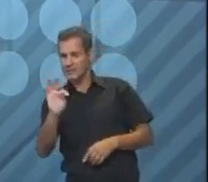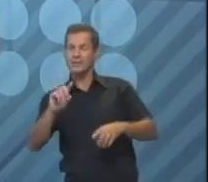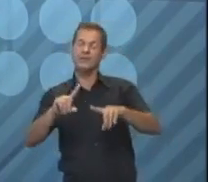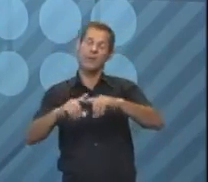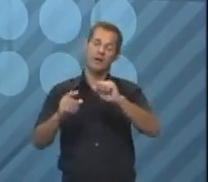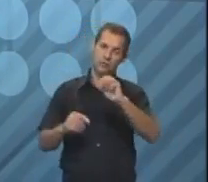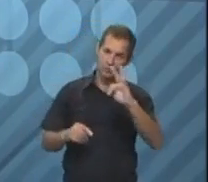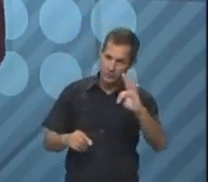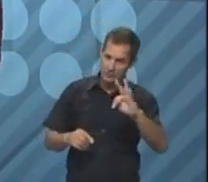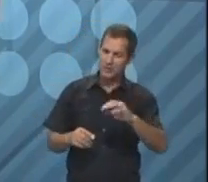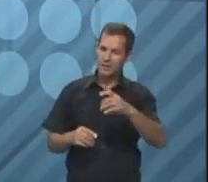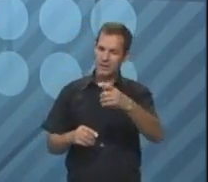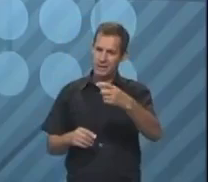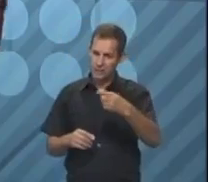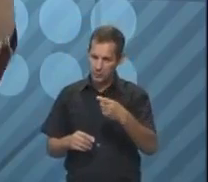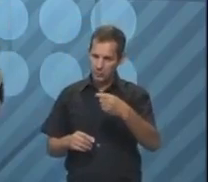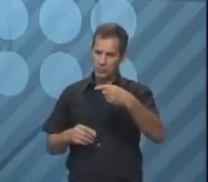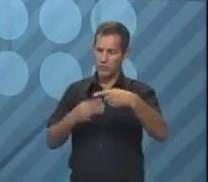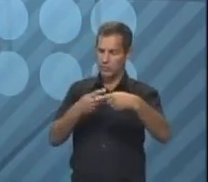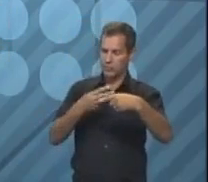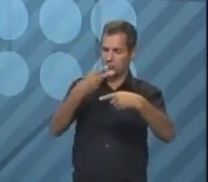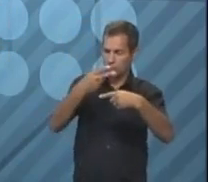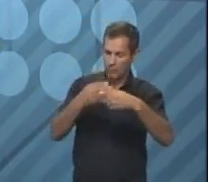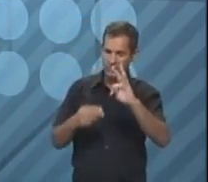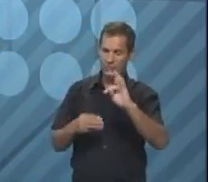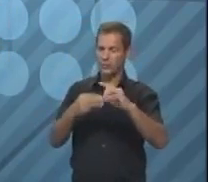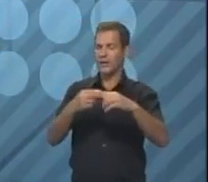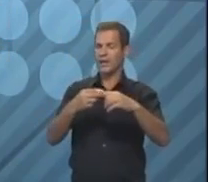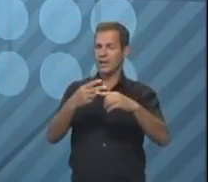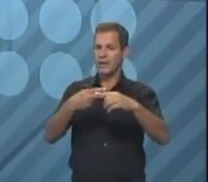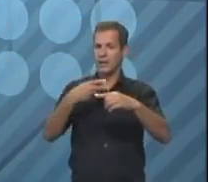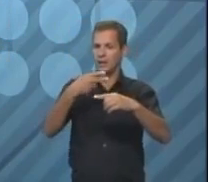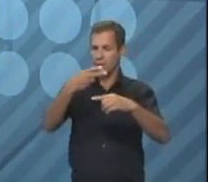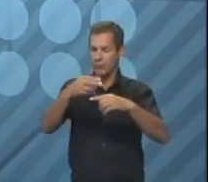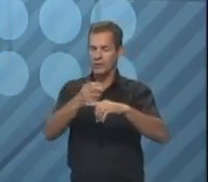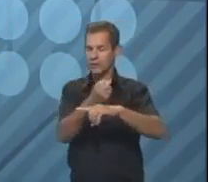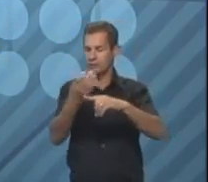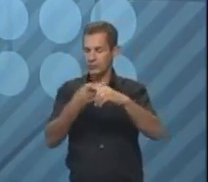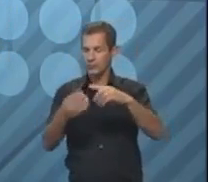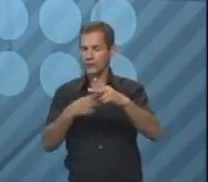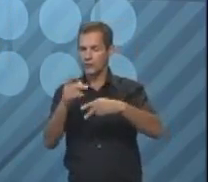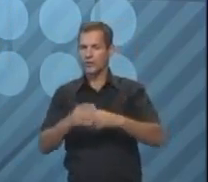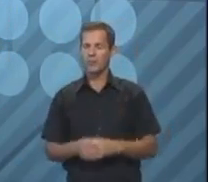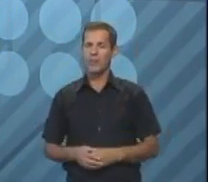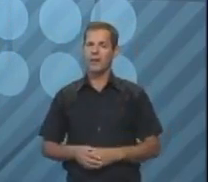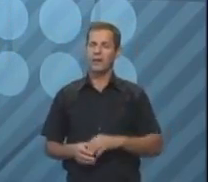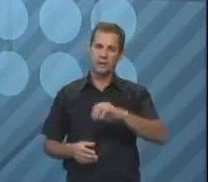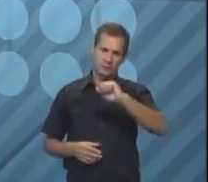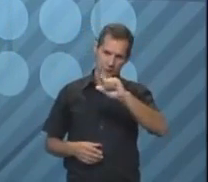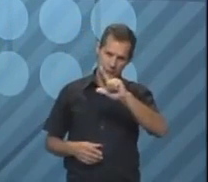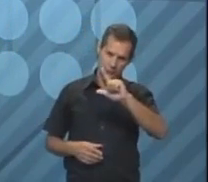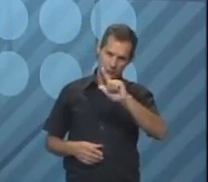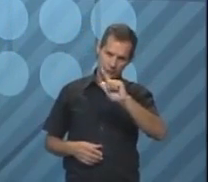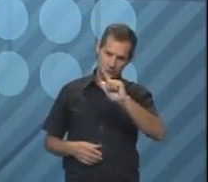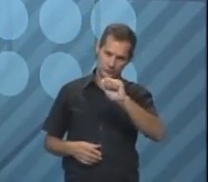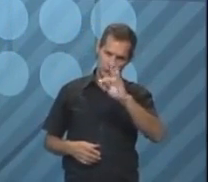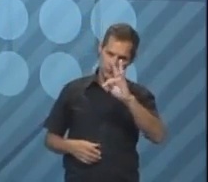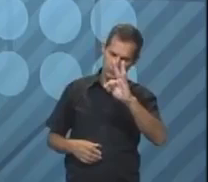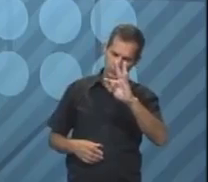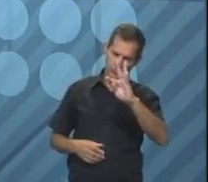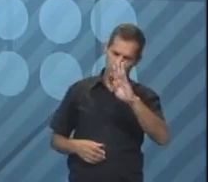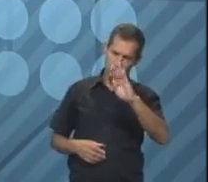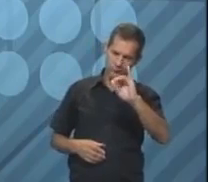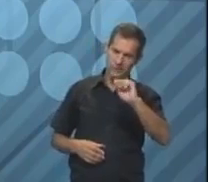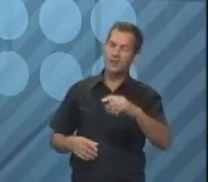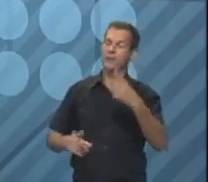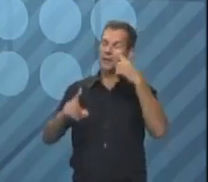de t é o x ao quadrado, o y ao quadrado, o t ao quadrado. São as funções que a gente chama do tipo algébrica. Então, geralmente, quando a gente tem uma